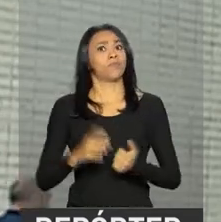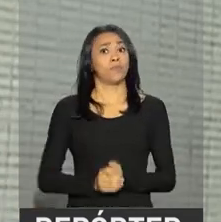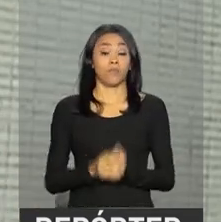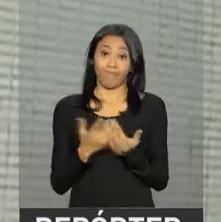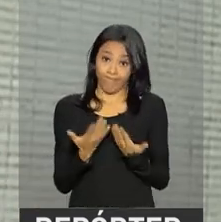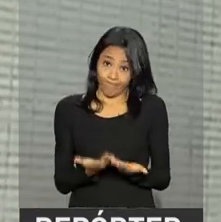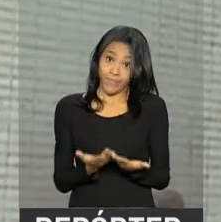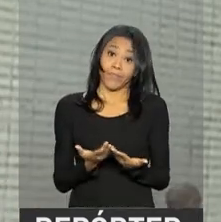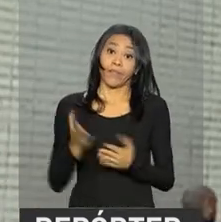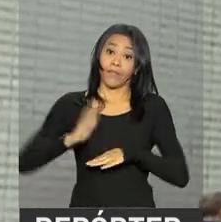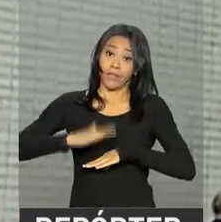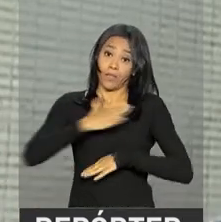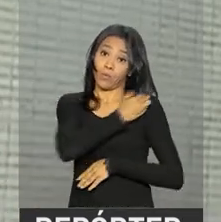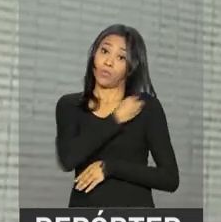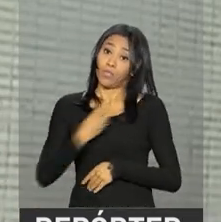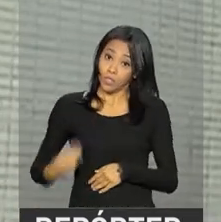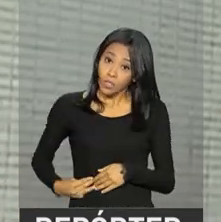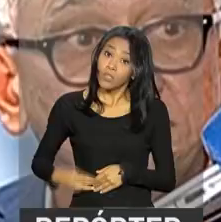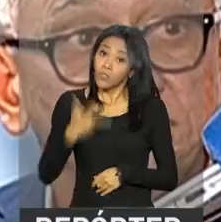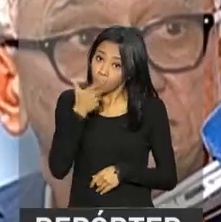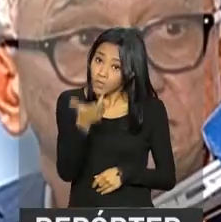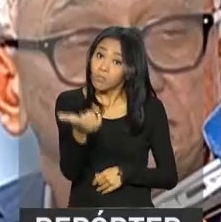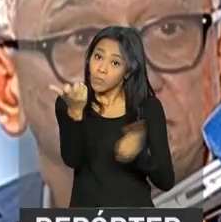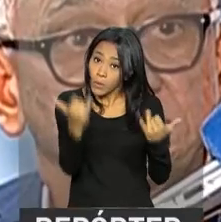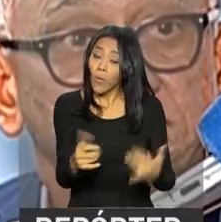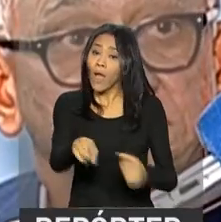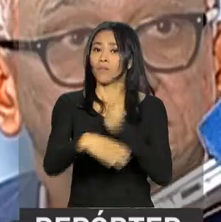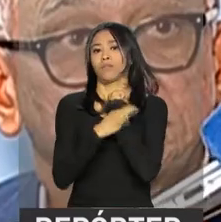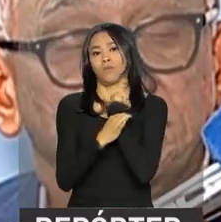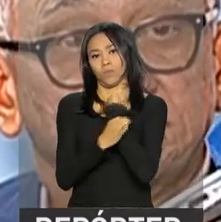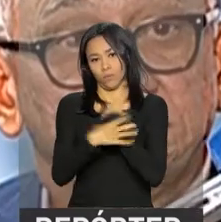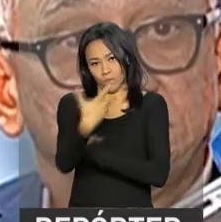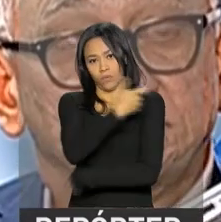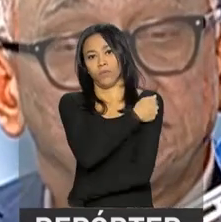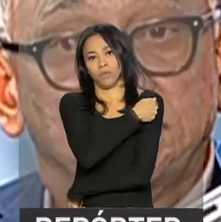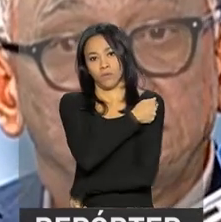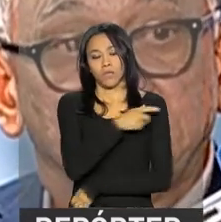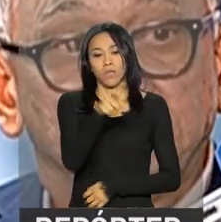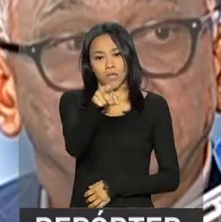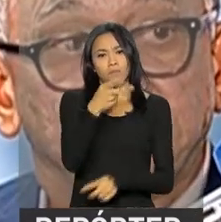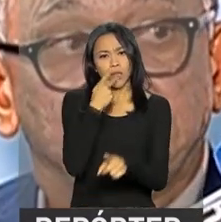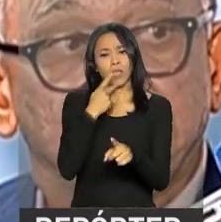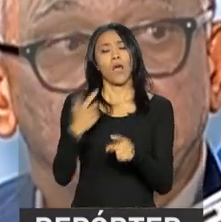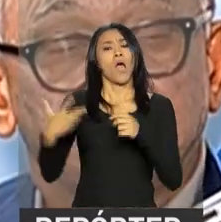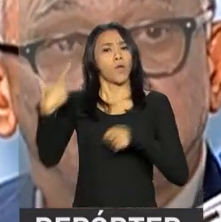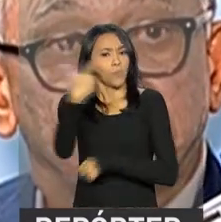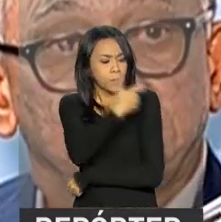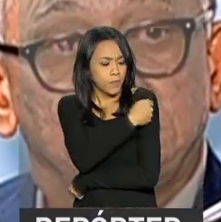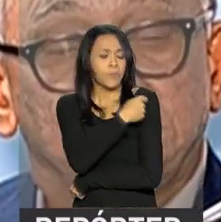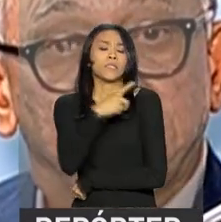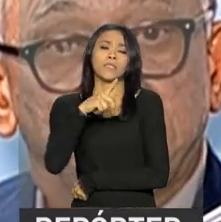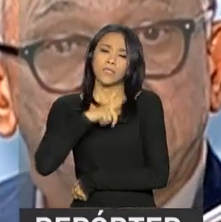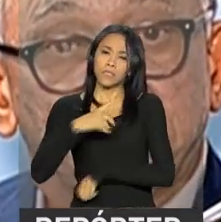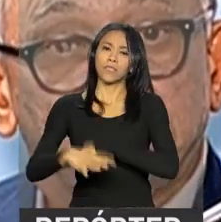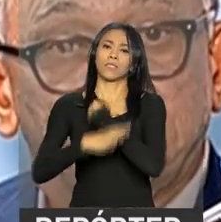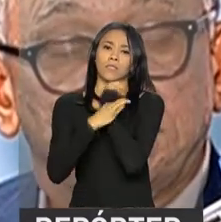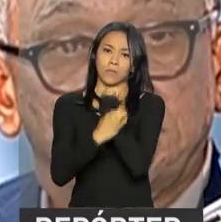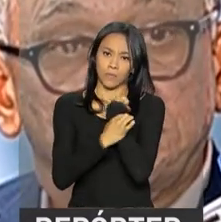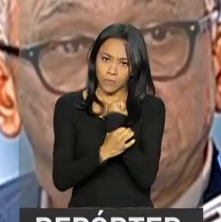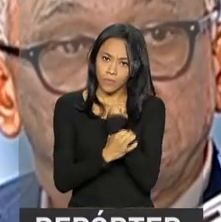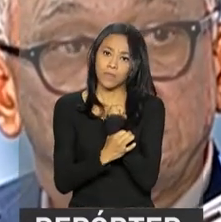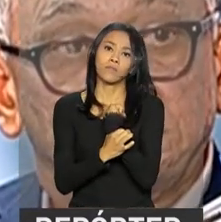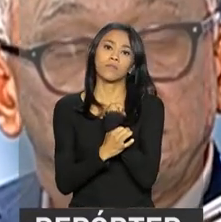que, segundo o ministro, é segura. A dose fracionada tem a eficácia e deve, portanto,